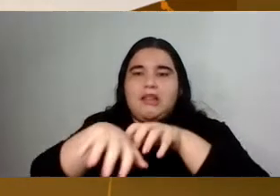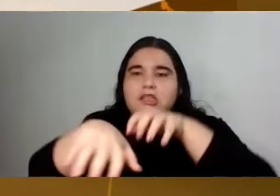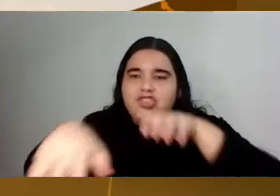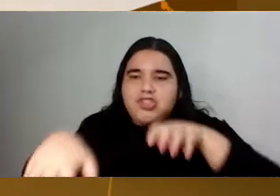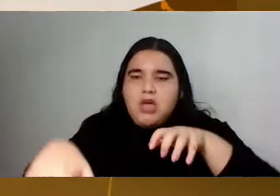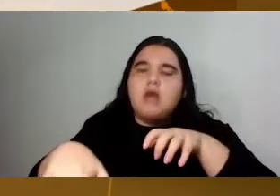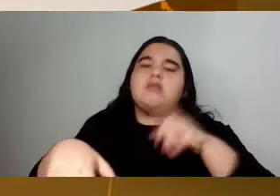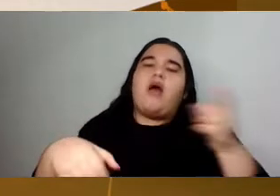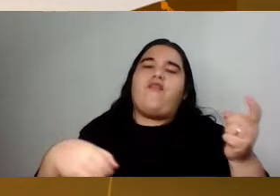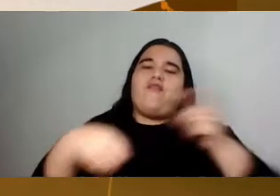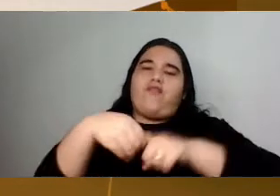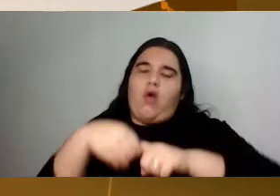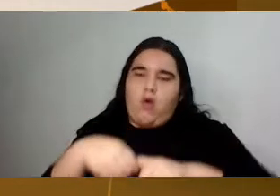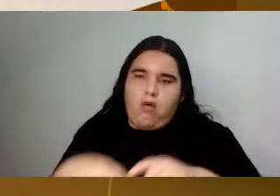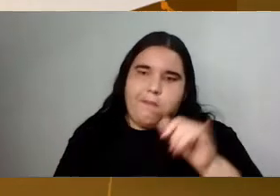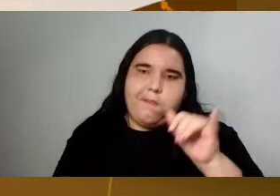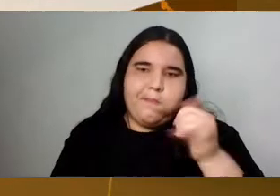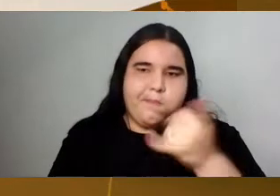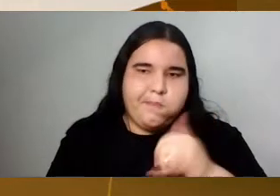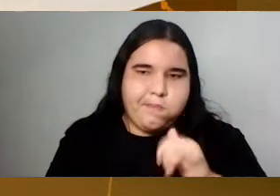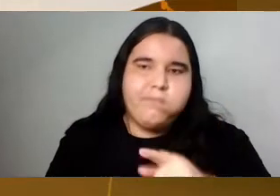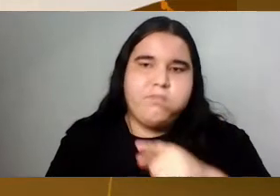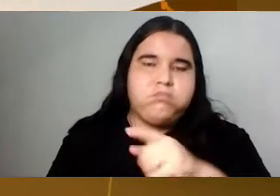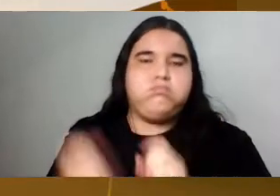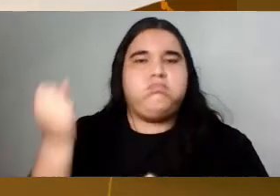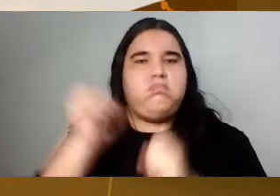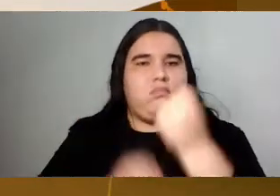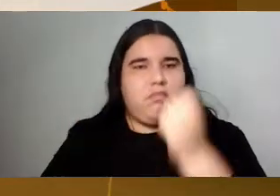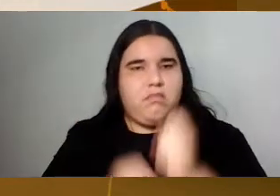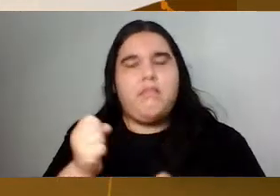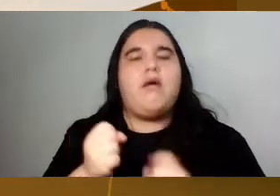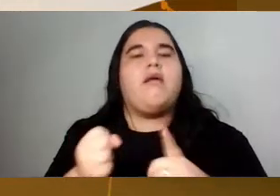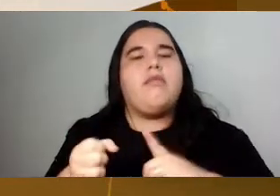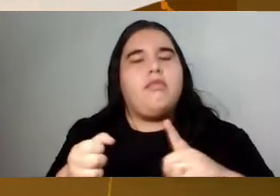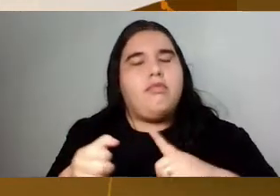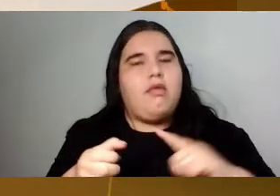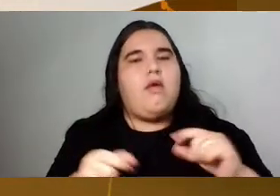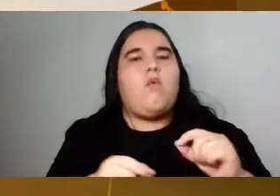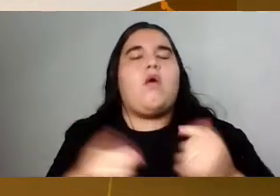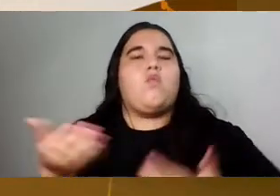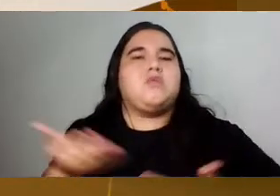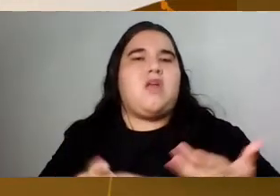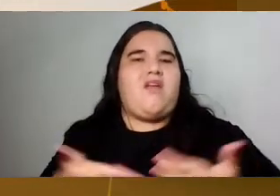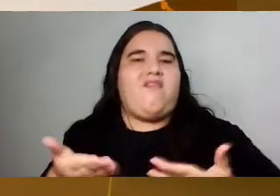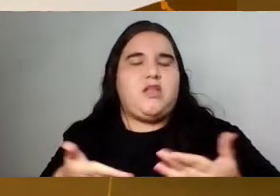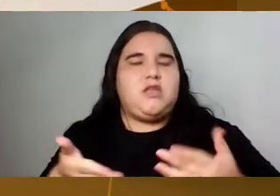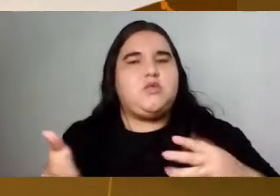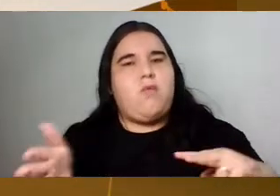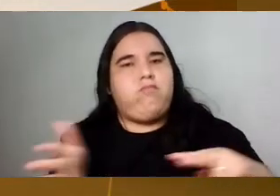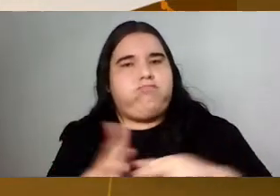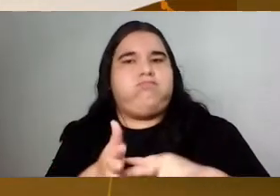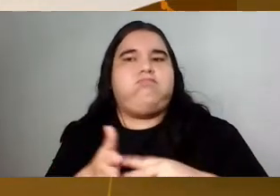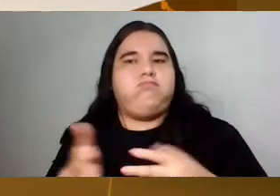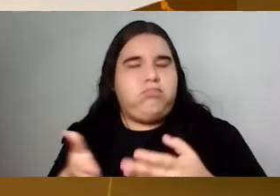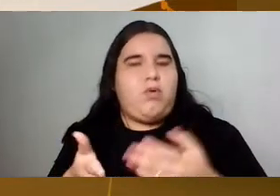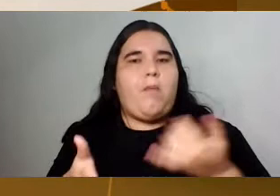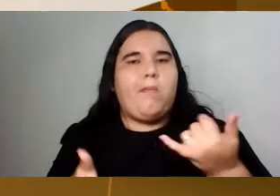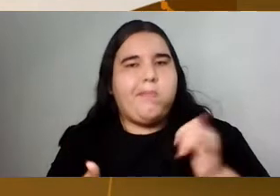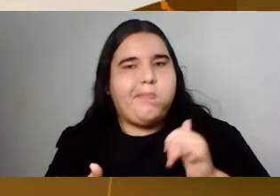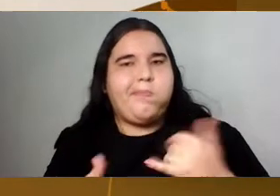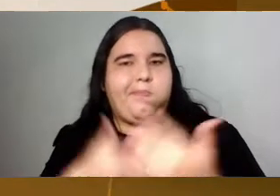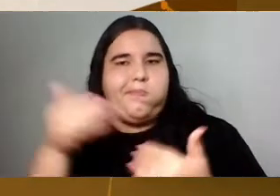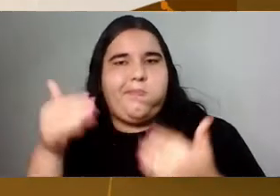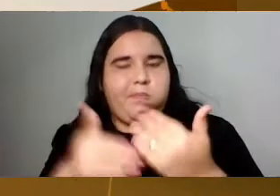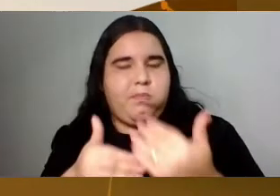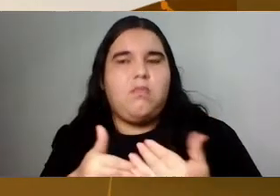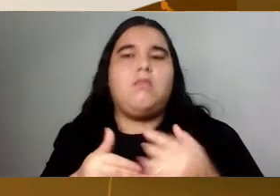retomar essa alimentação, que ela vem normalmente do serviço auxiliar da instalação. E essa fonte própria, que você